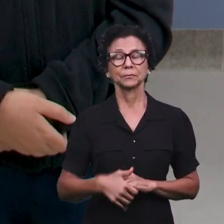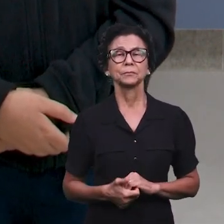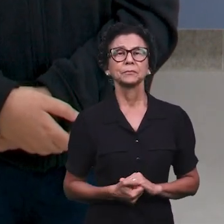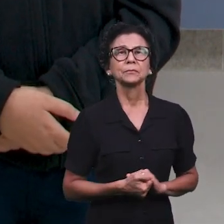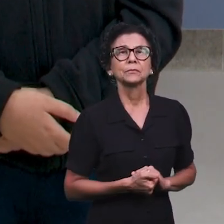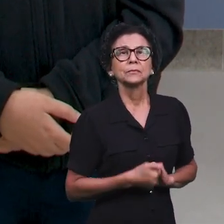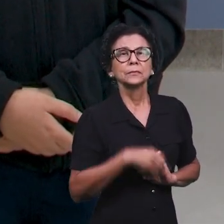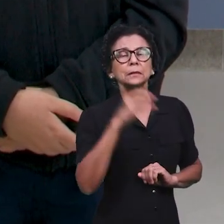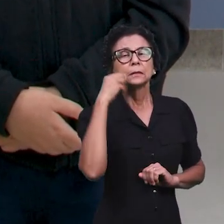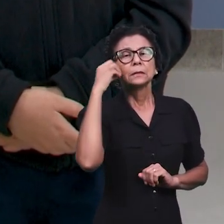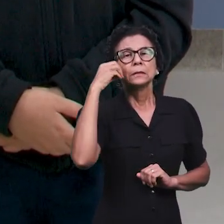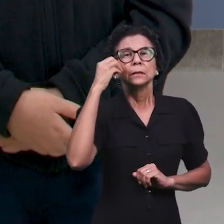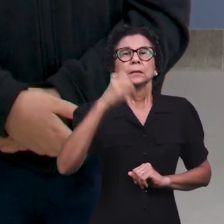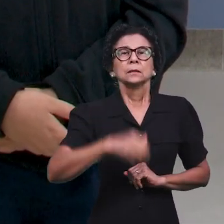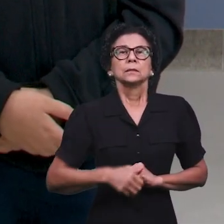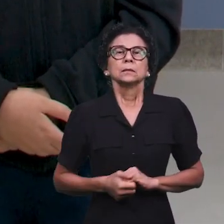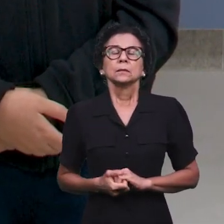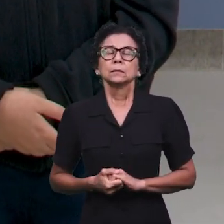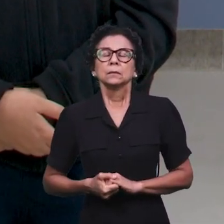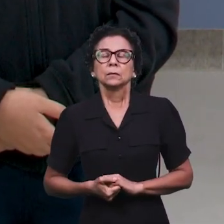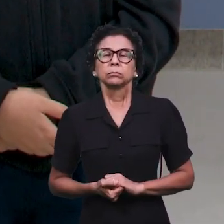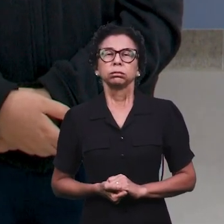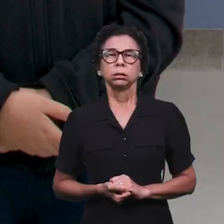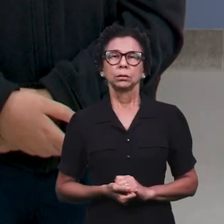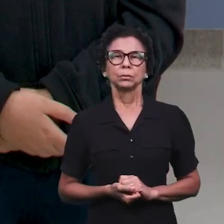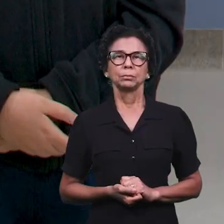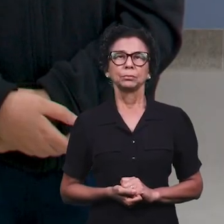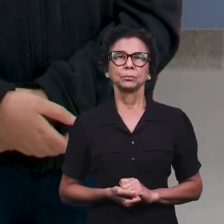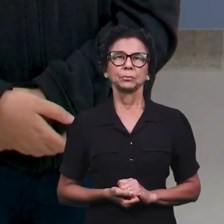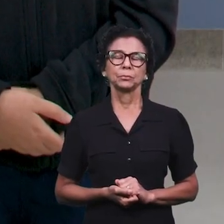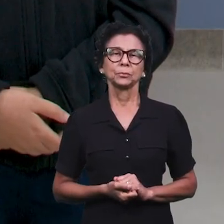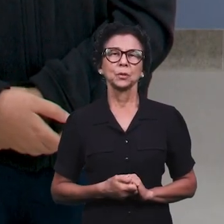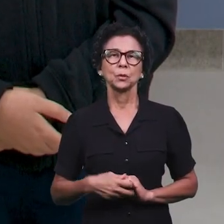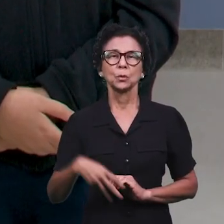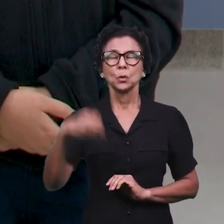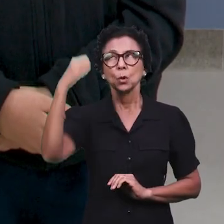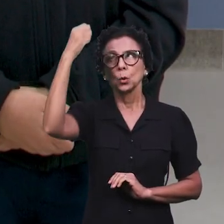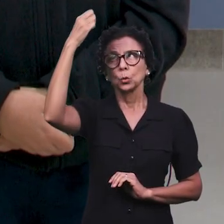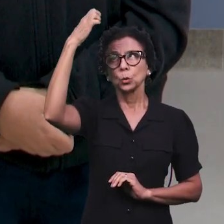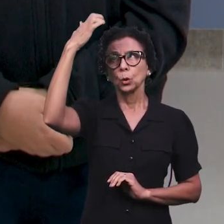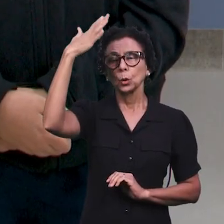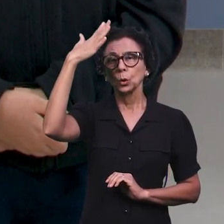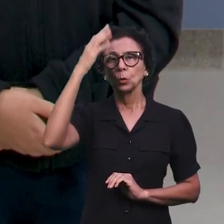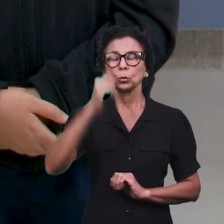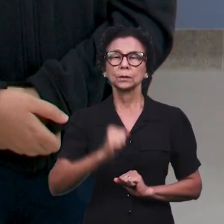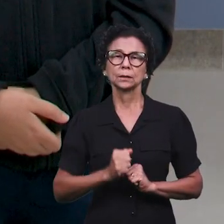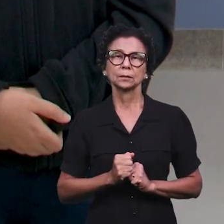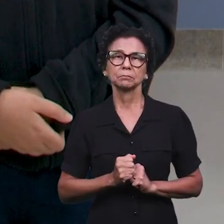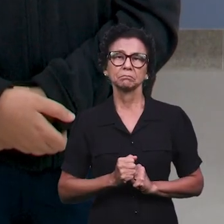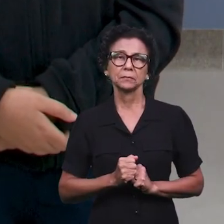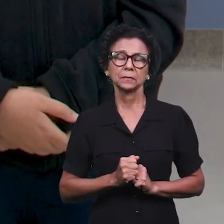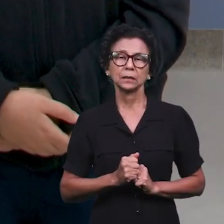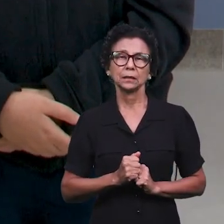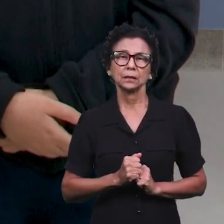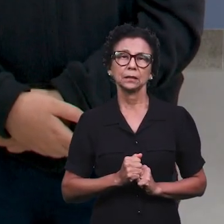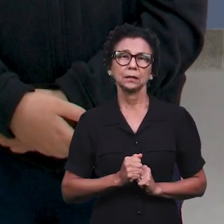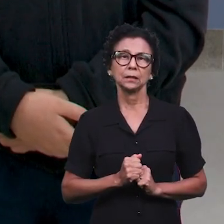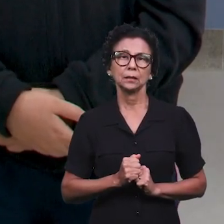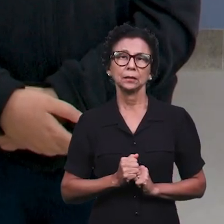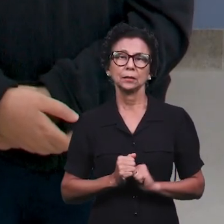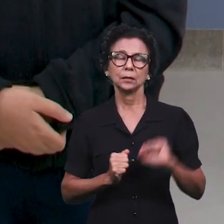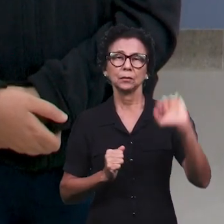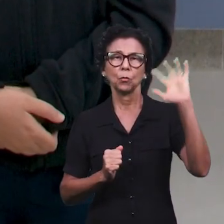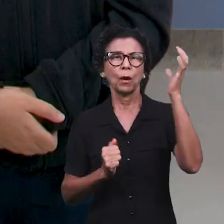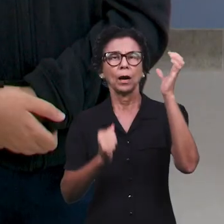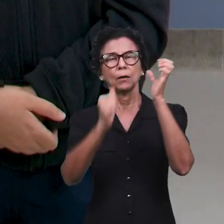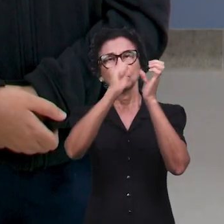fazer um experimento hoje, nós vamos demonstrar como que a luz produz as sombras e vamos falar um pouco dessa separação que Deus fez lá